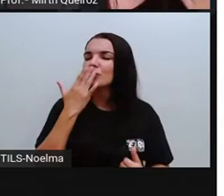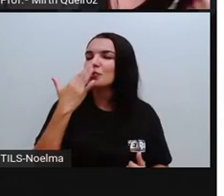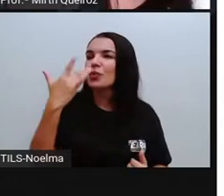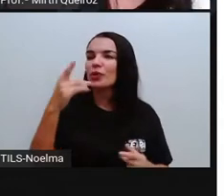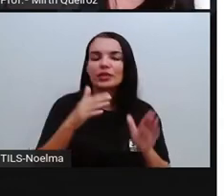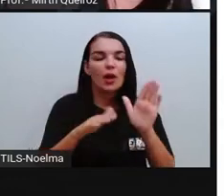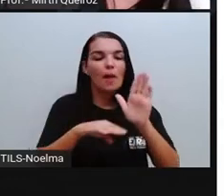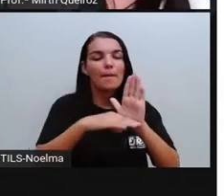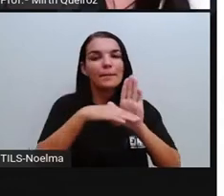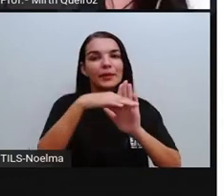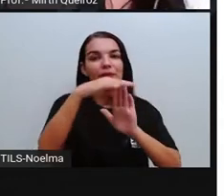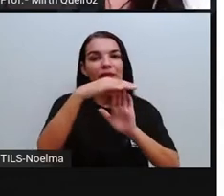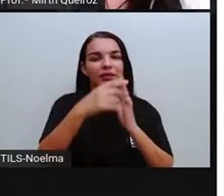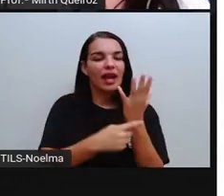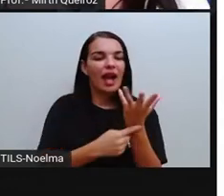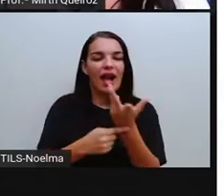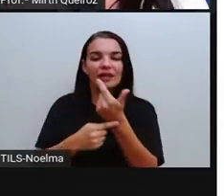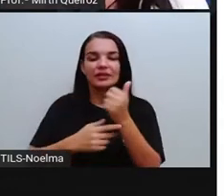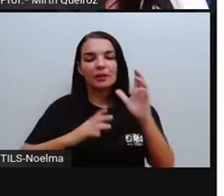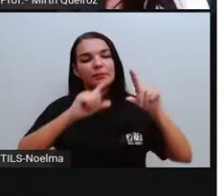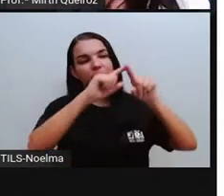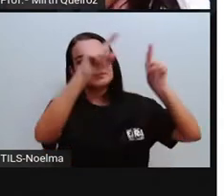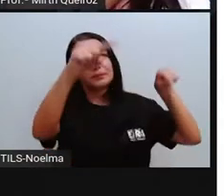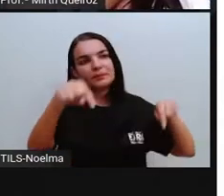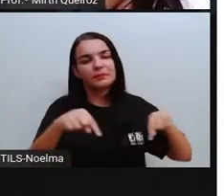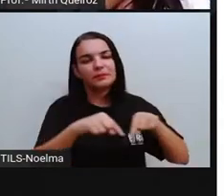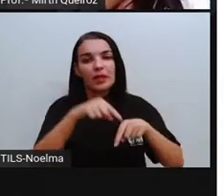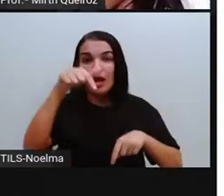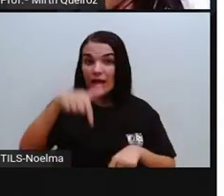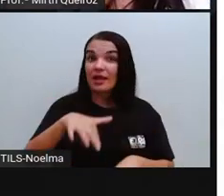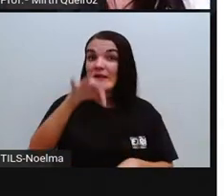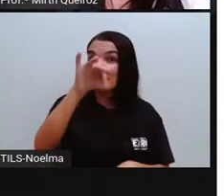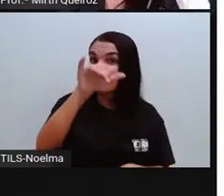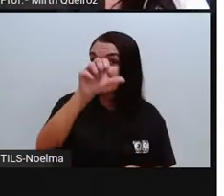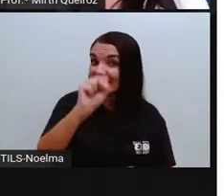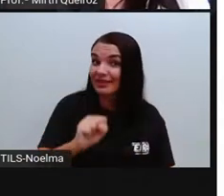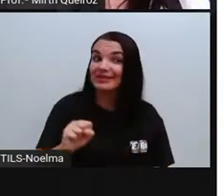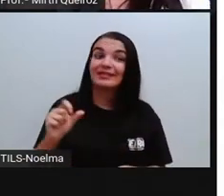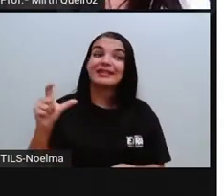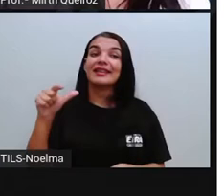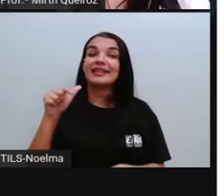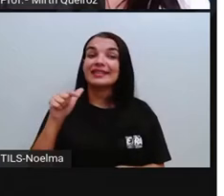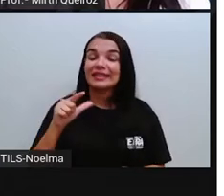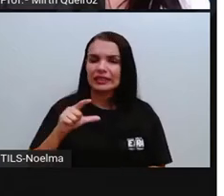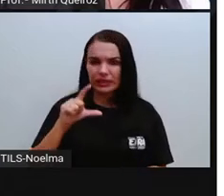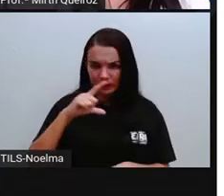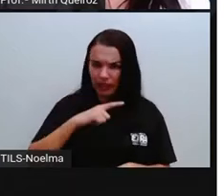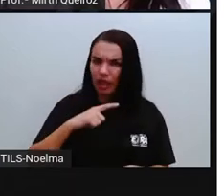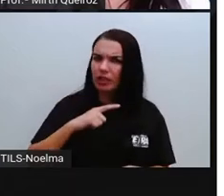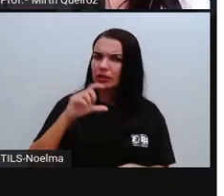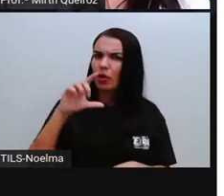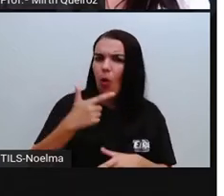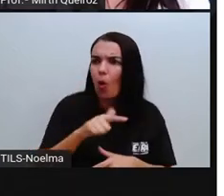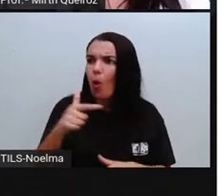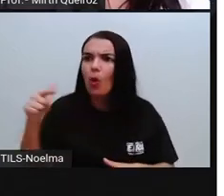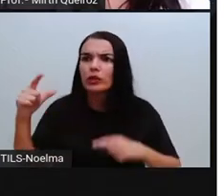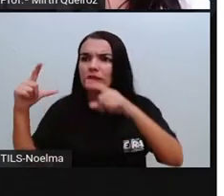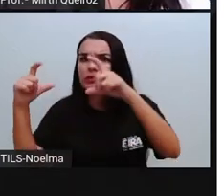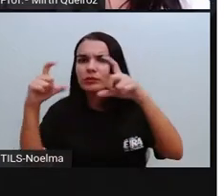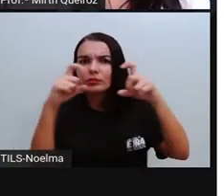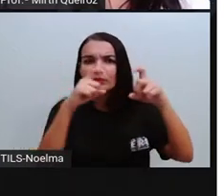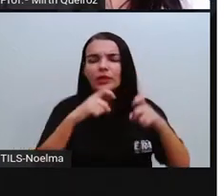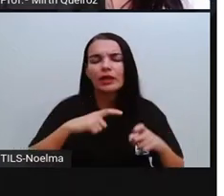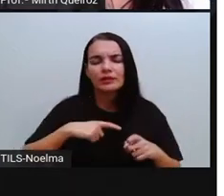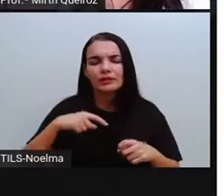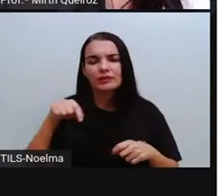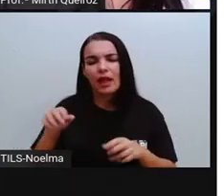projeto Arte nas Paredes. Aqui em Feira de Santana, não somente essas fotos que eu apresentei para vocês, mas eu acredito que